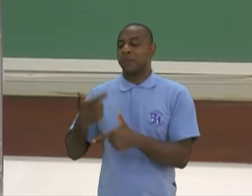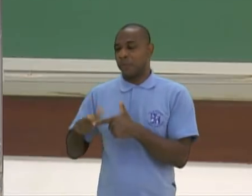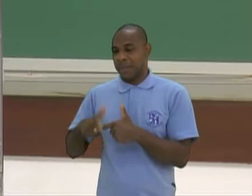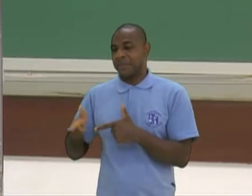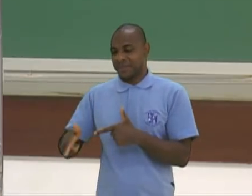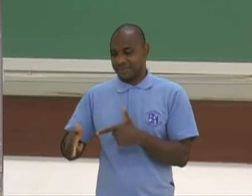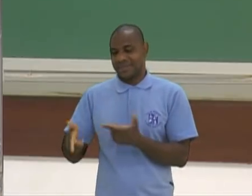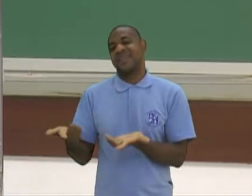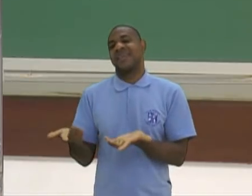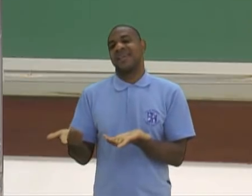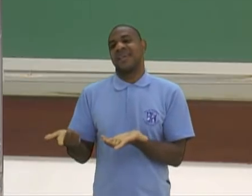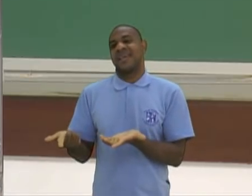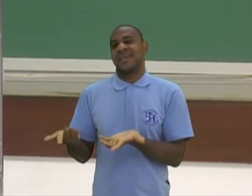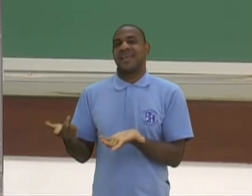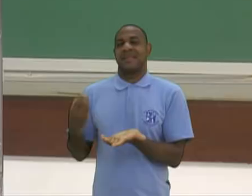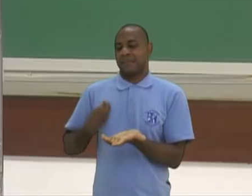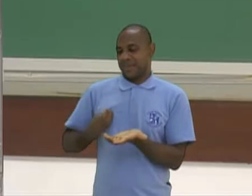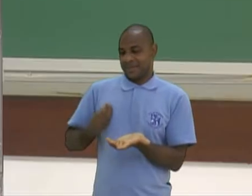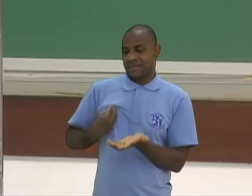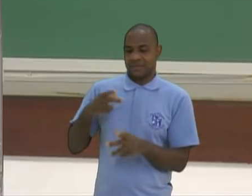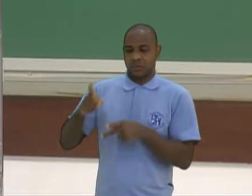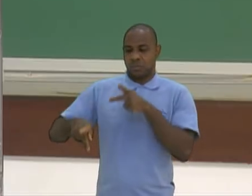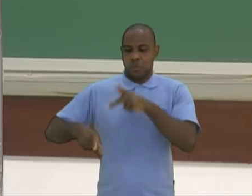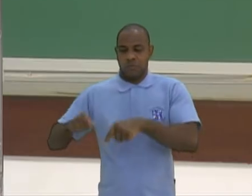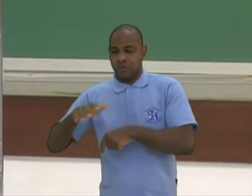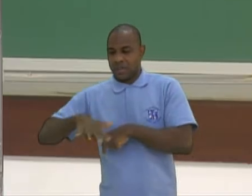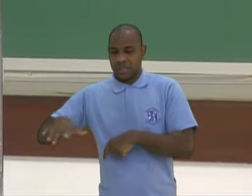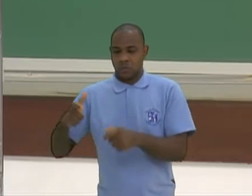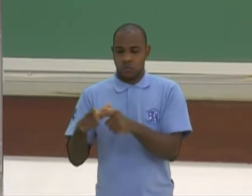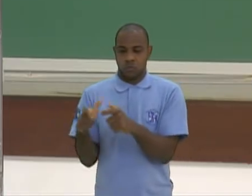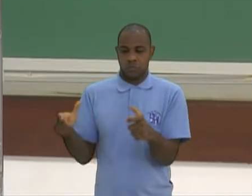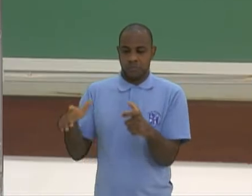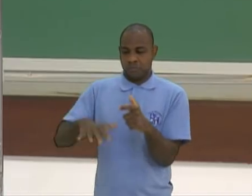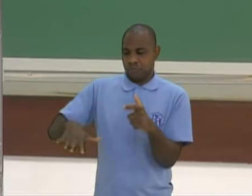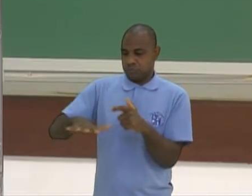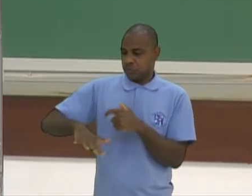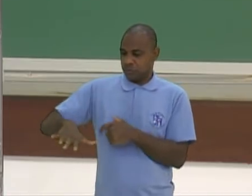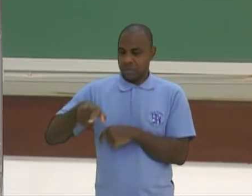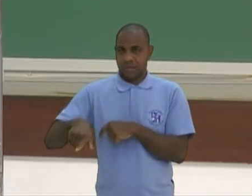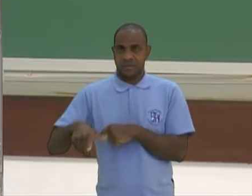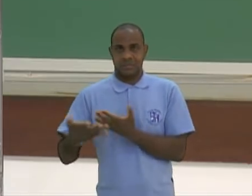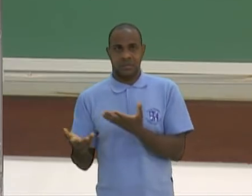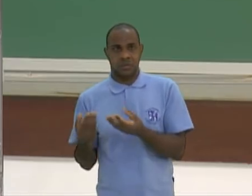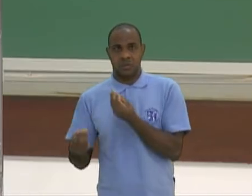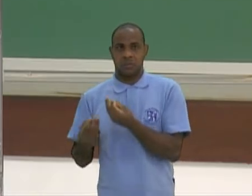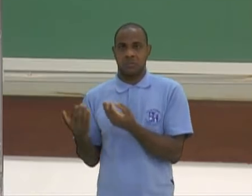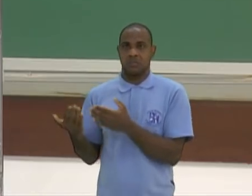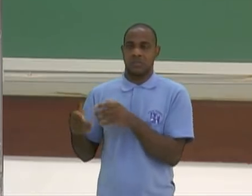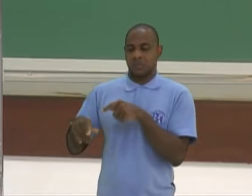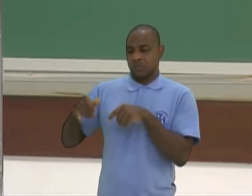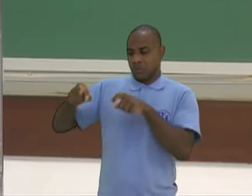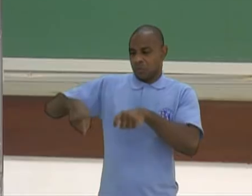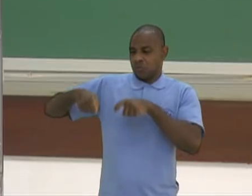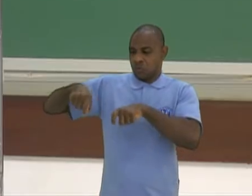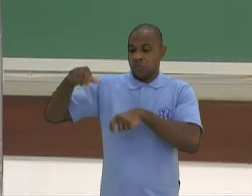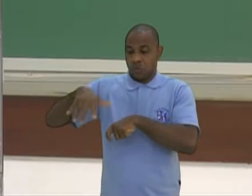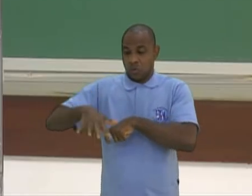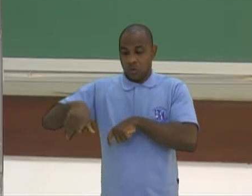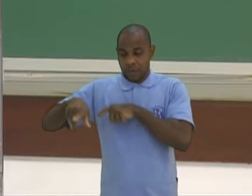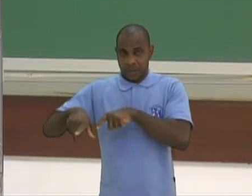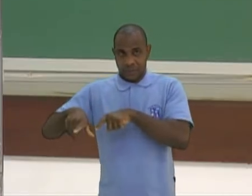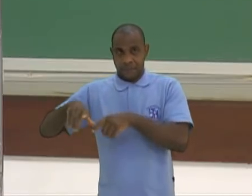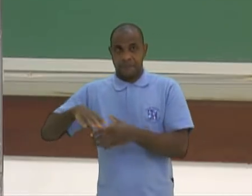família, enfim, na presença do povoado, né? Do espaço, povoar o espaço rural. É um problema atual,